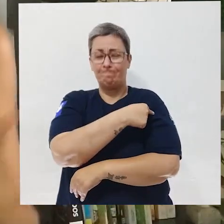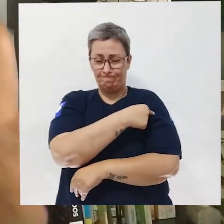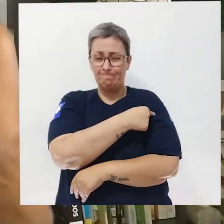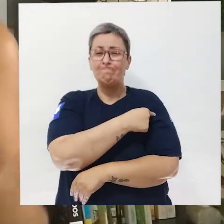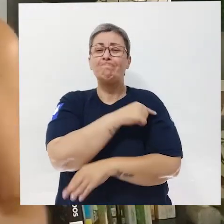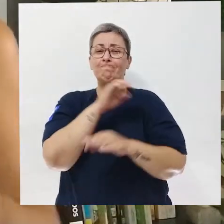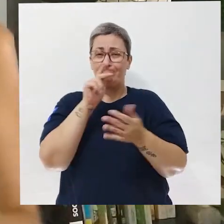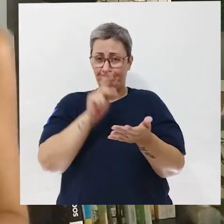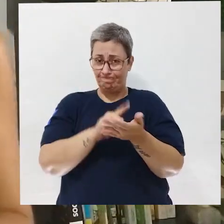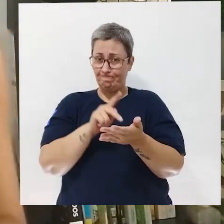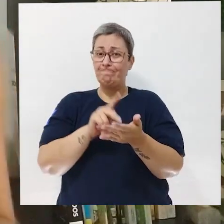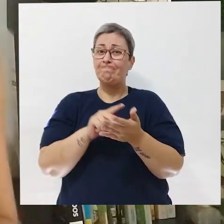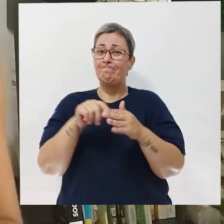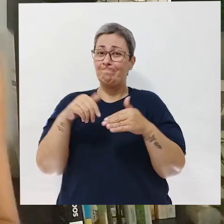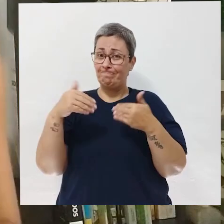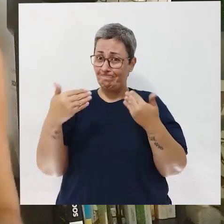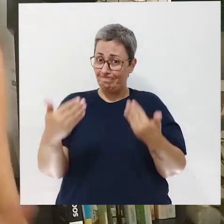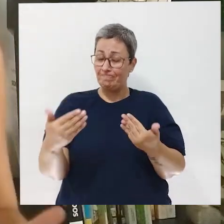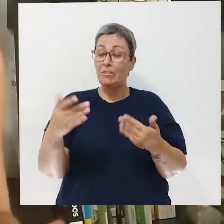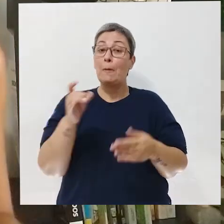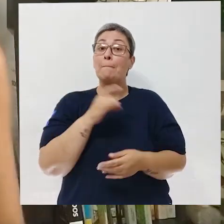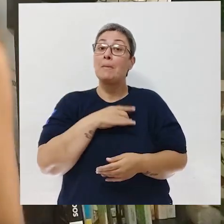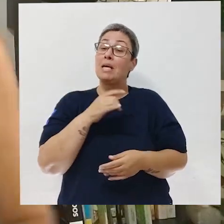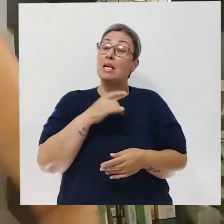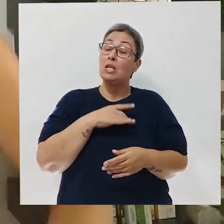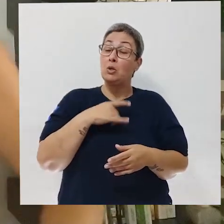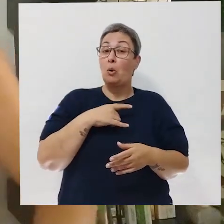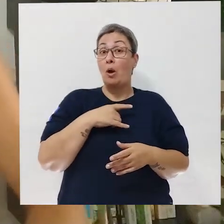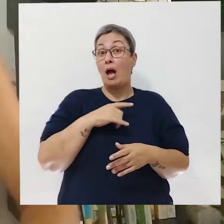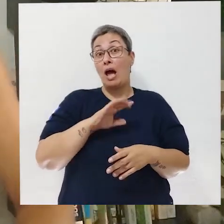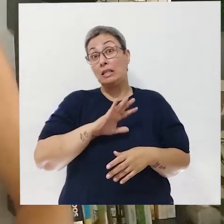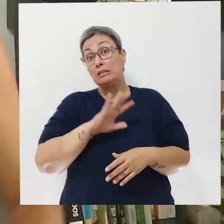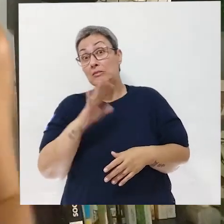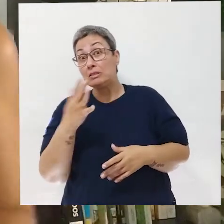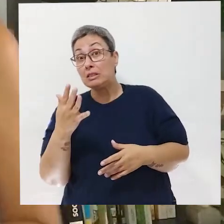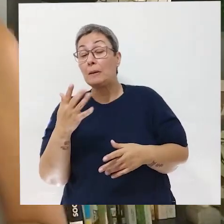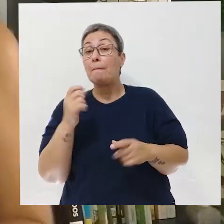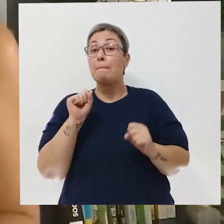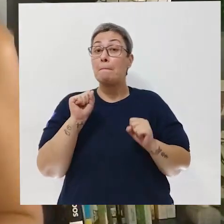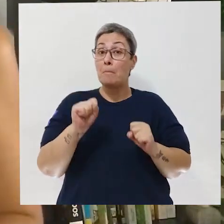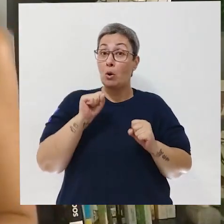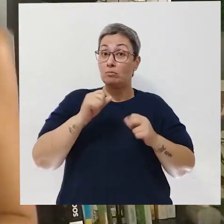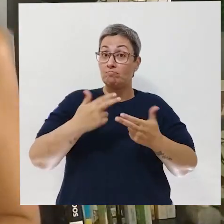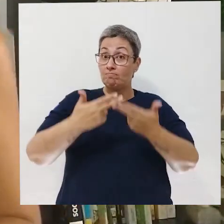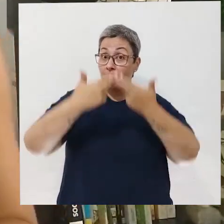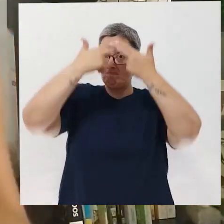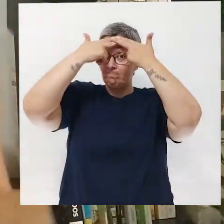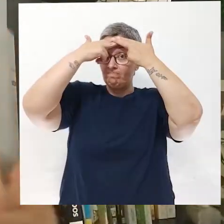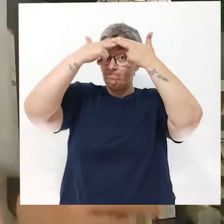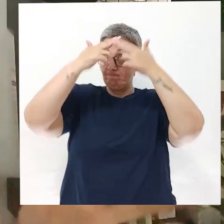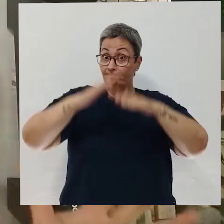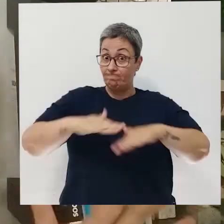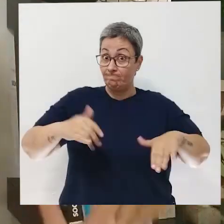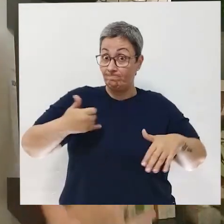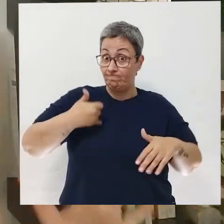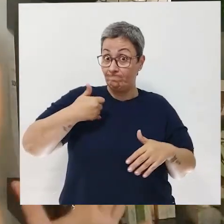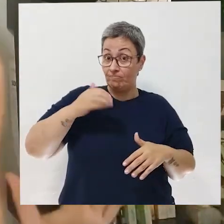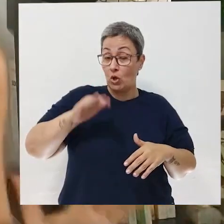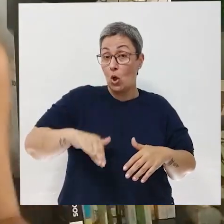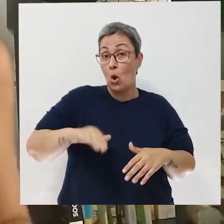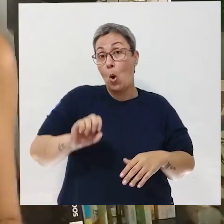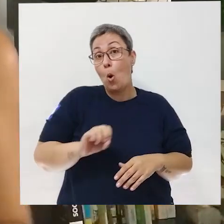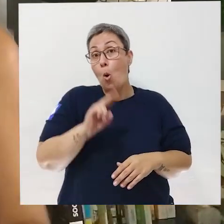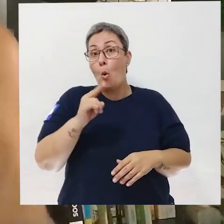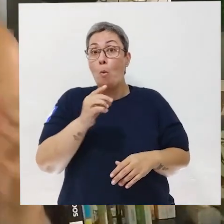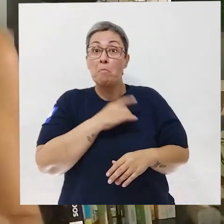verdade, pois é. Esse medo, ele pode vir de um trauma de infância ou, de repente, apenas um medo